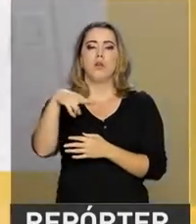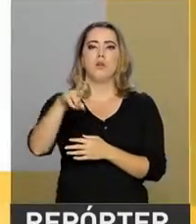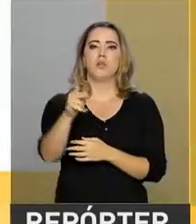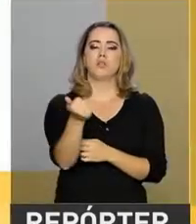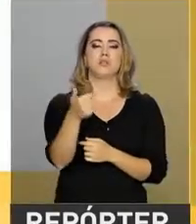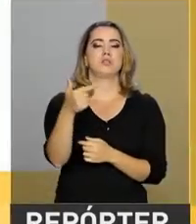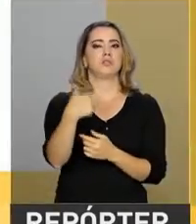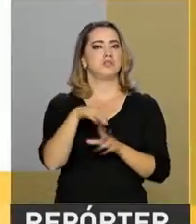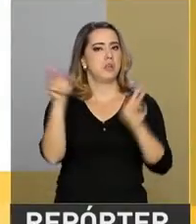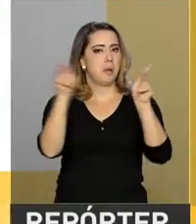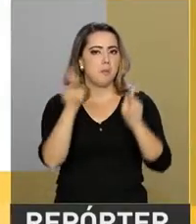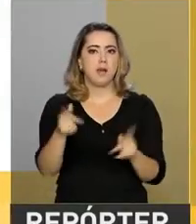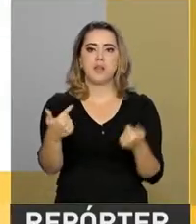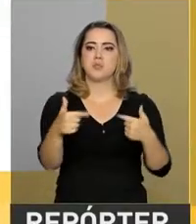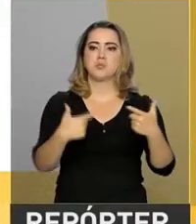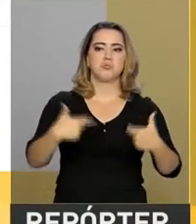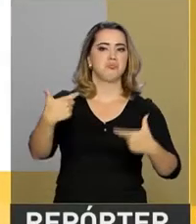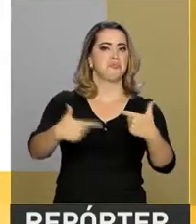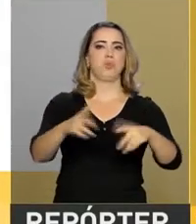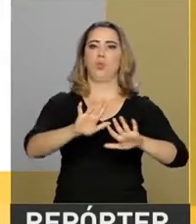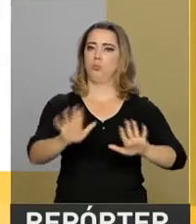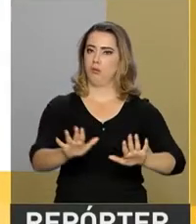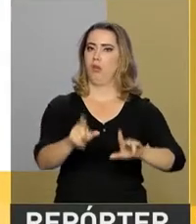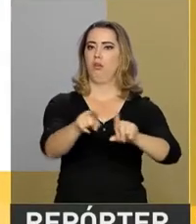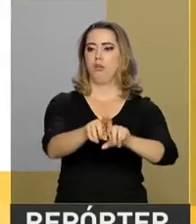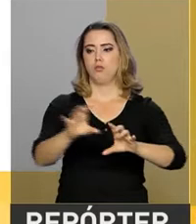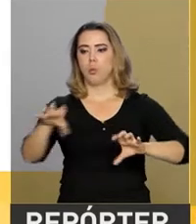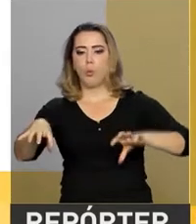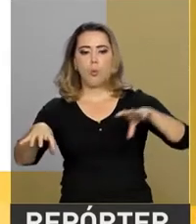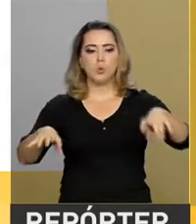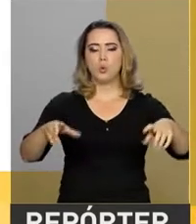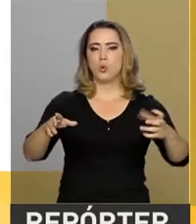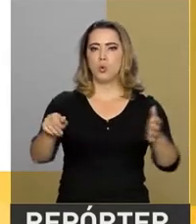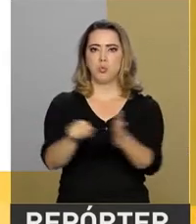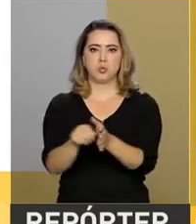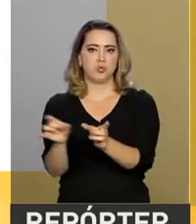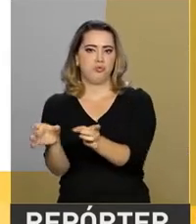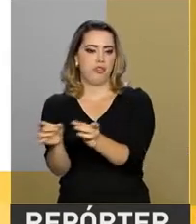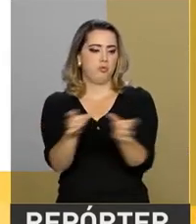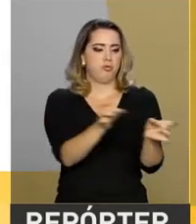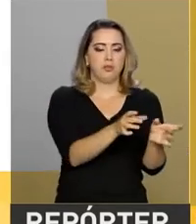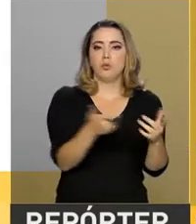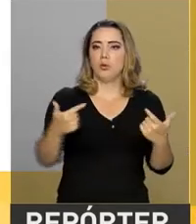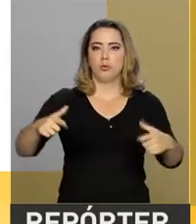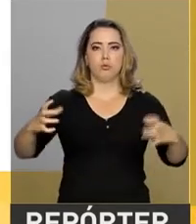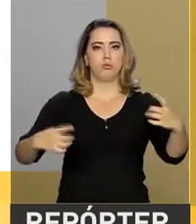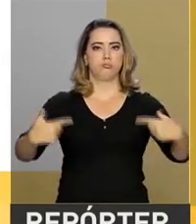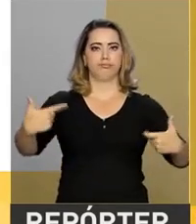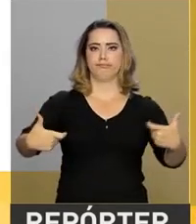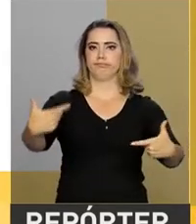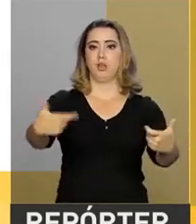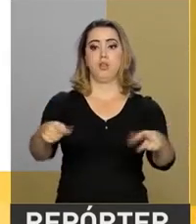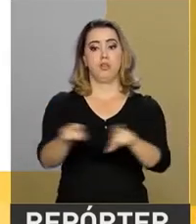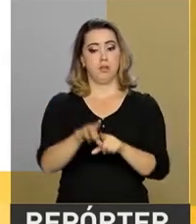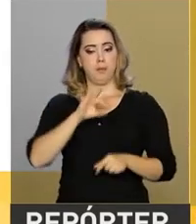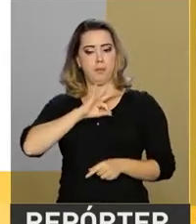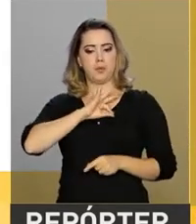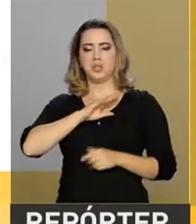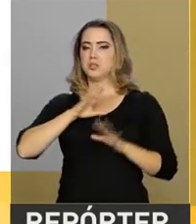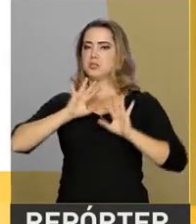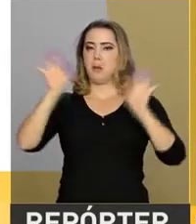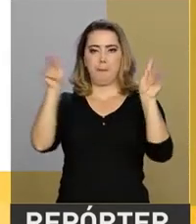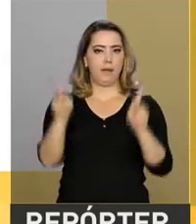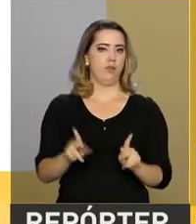não há tiroteios, não há conflitos entre gangues e também não há entre as forças e os